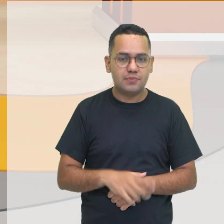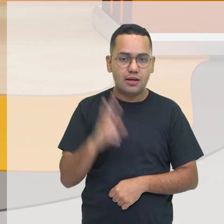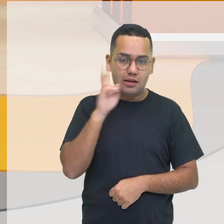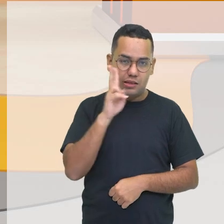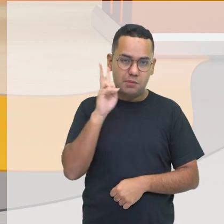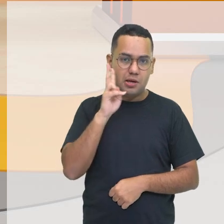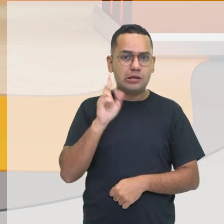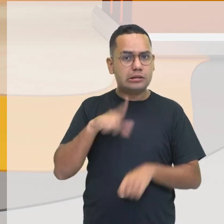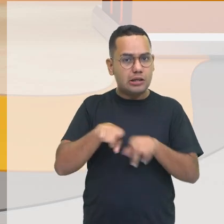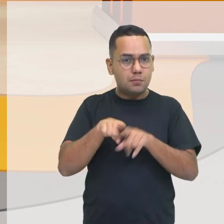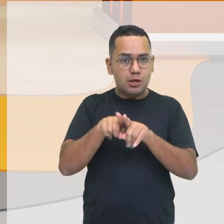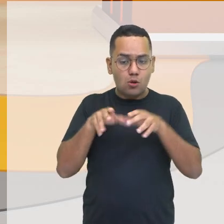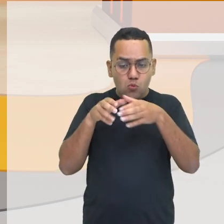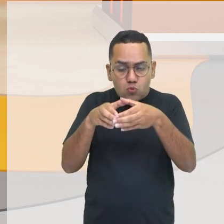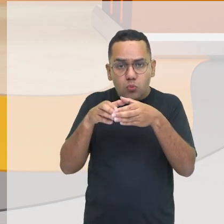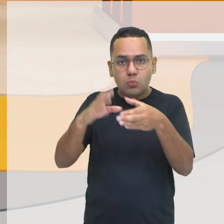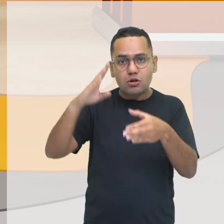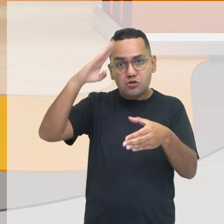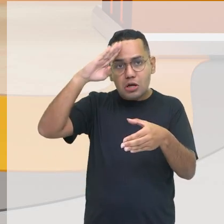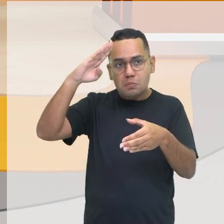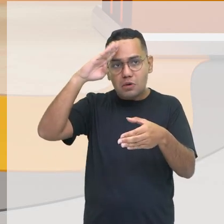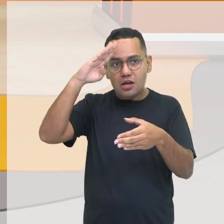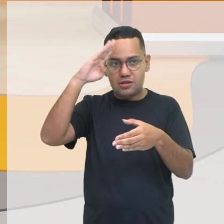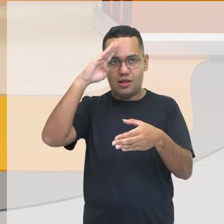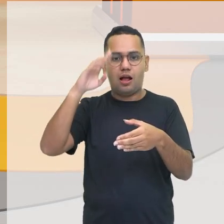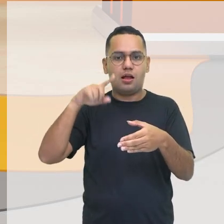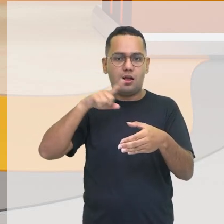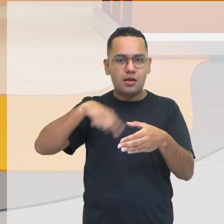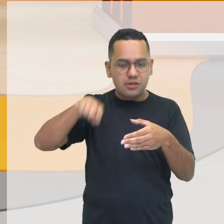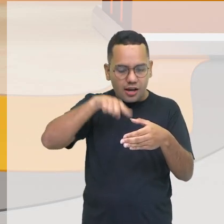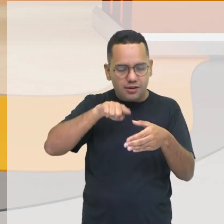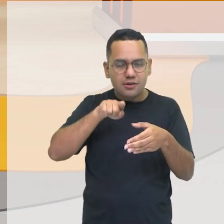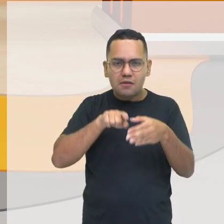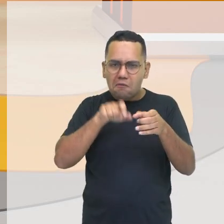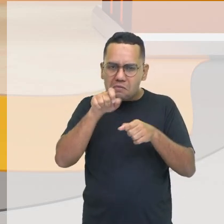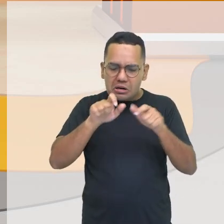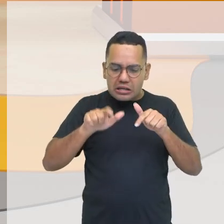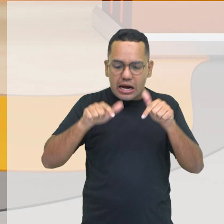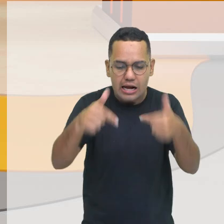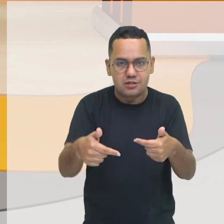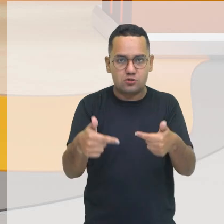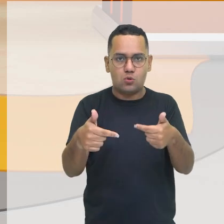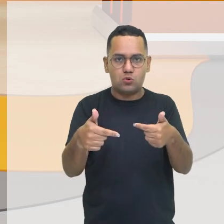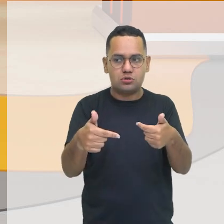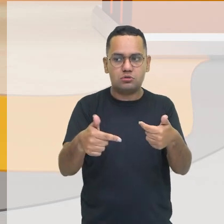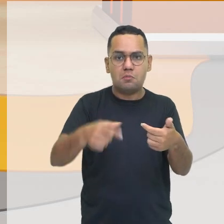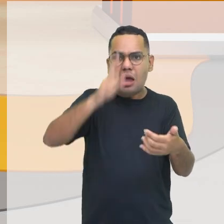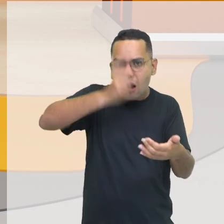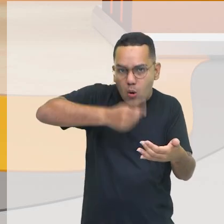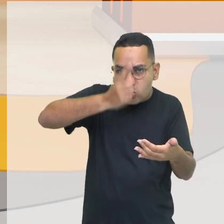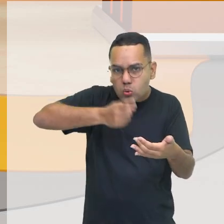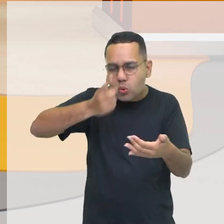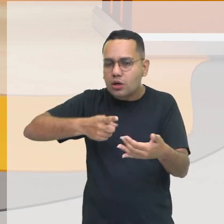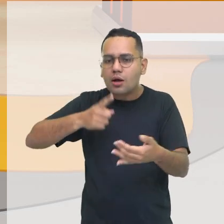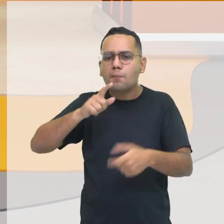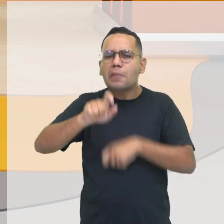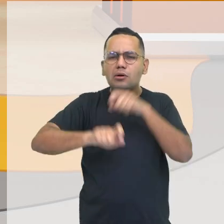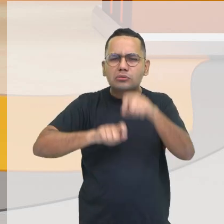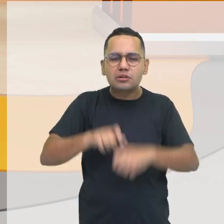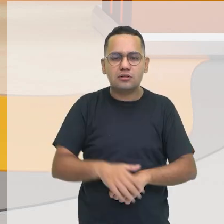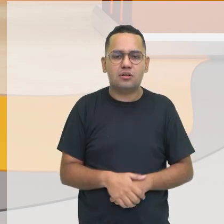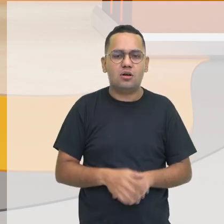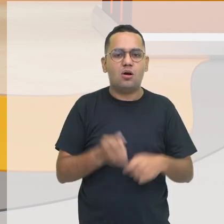dos militares no governo e eles vão tomar atitudes drásticas, né, também de uma certa forma